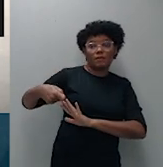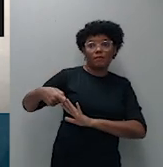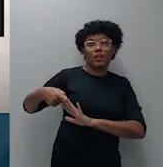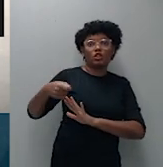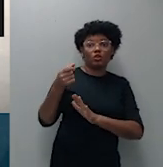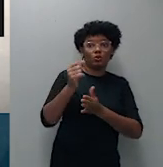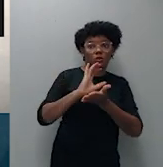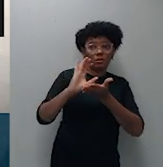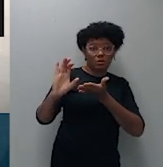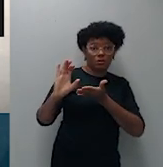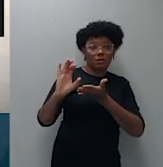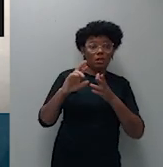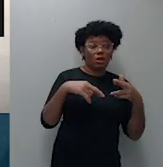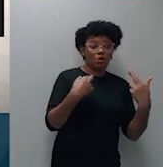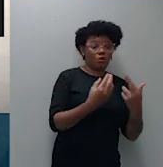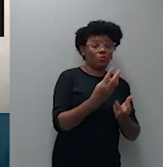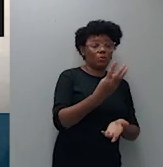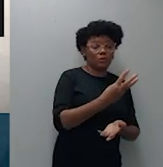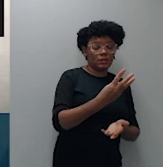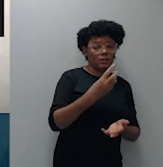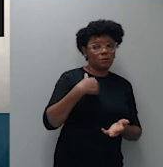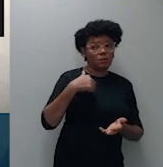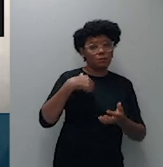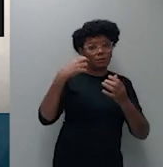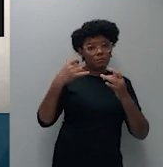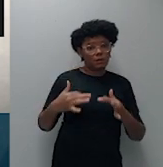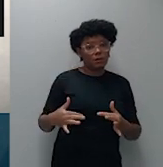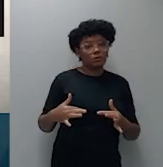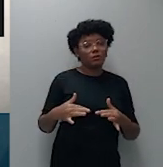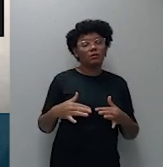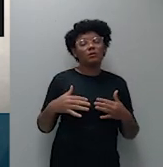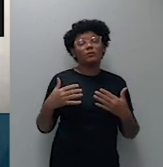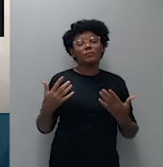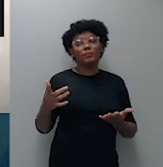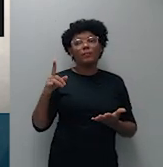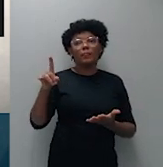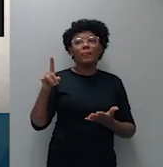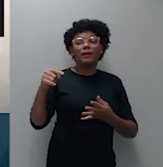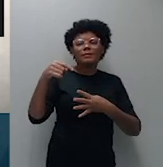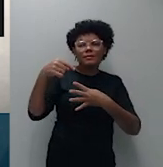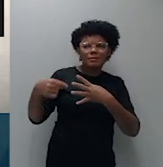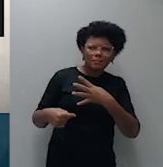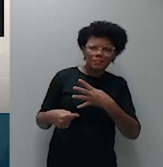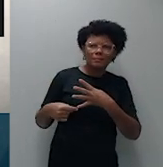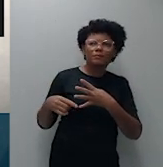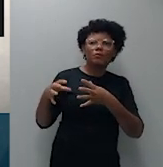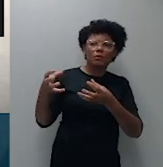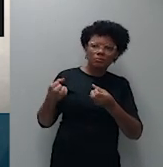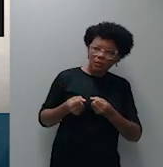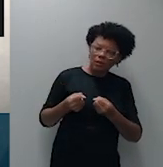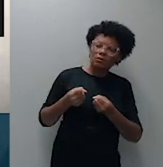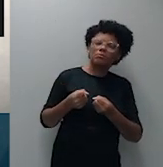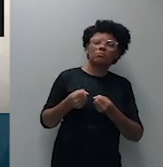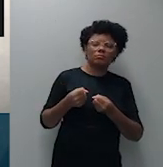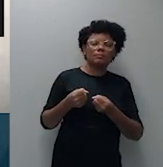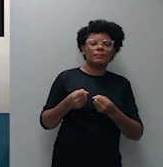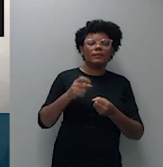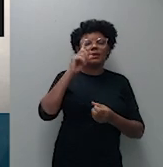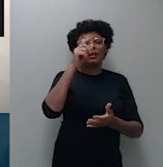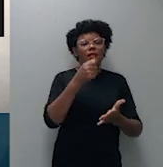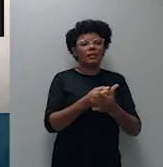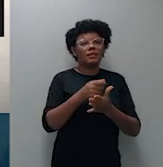é um precedente da terceira turma que ademais alterar as premissas adotadas pela decisão